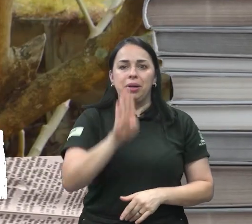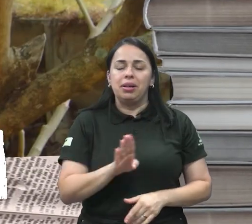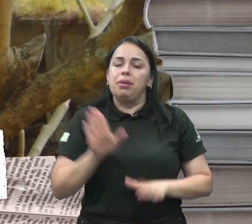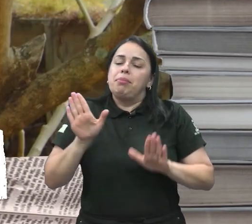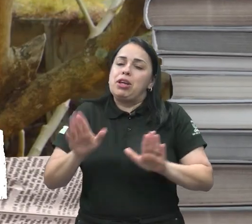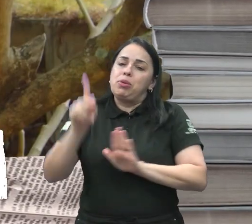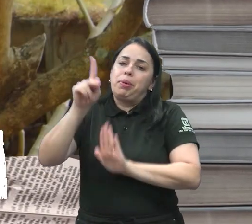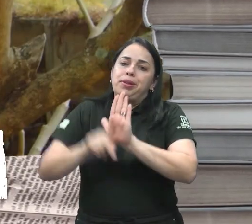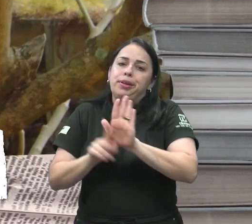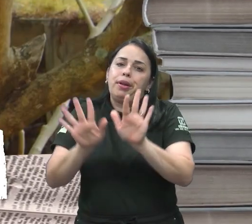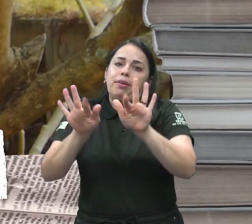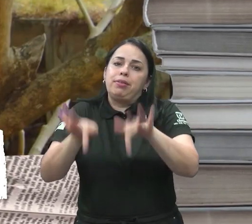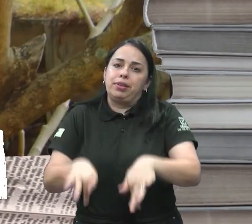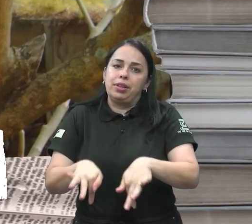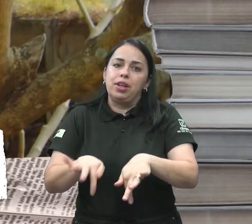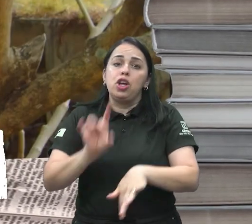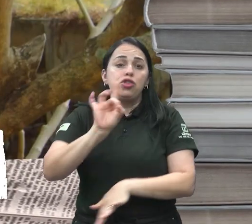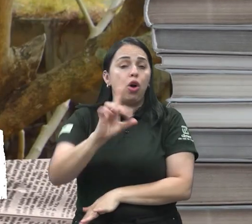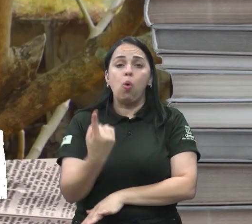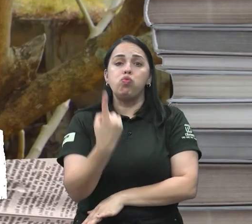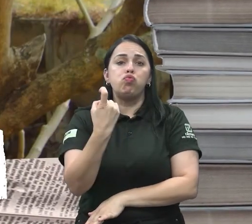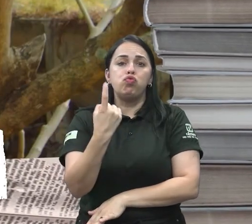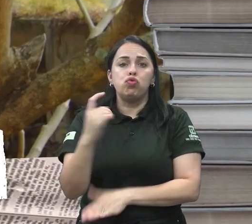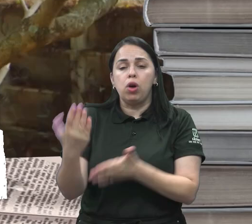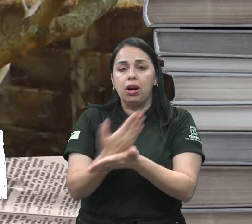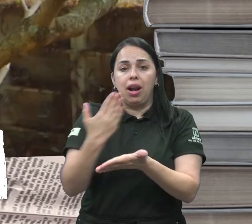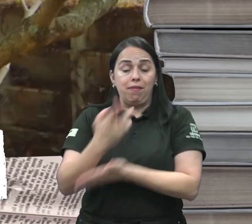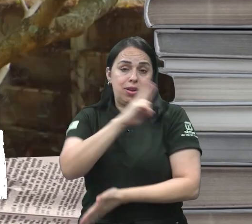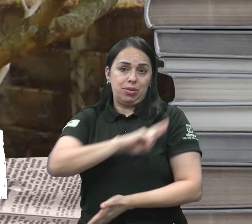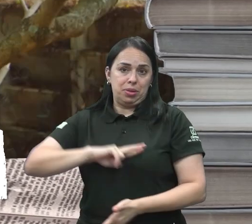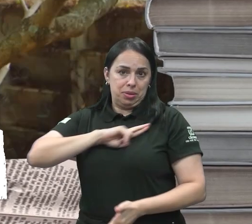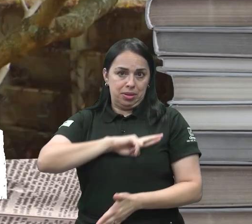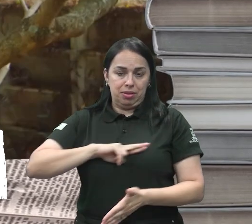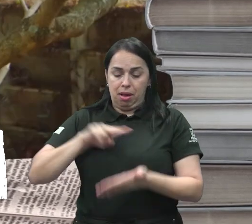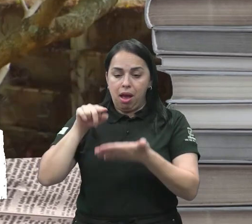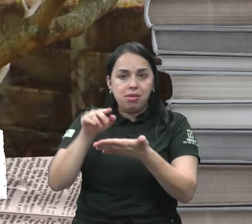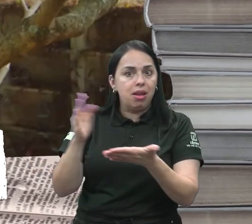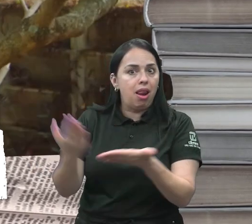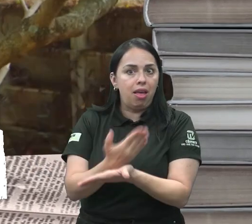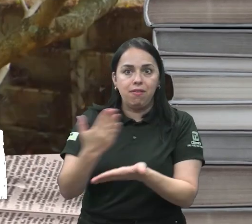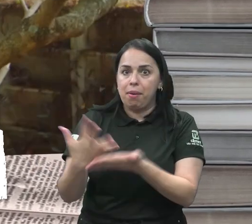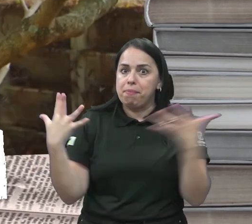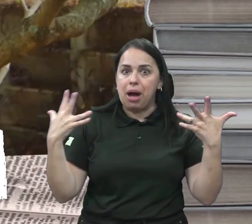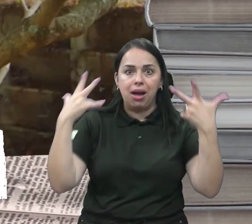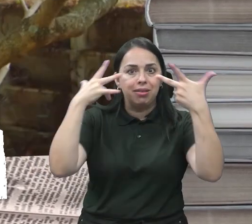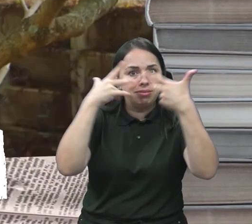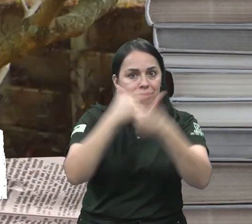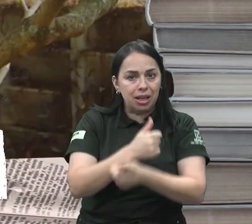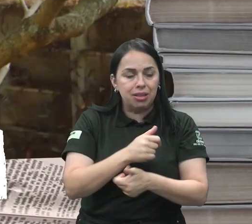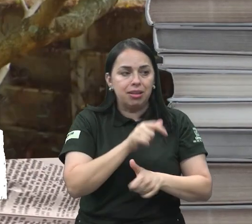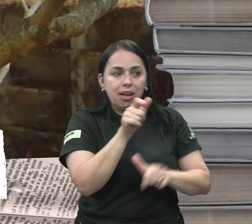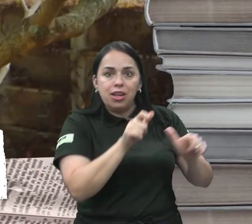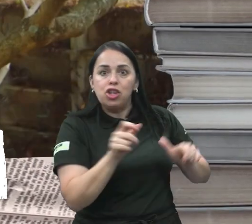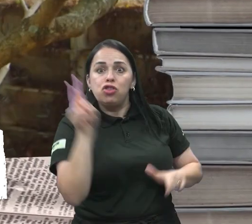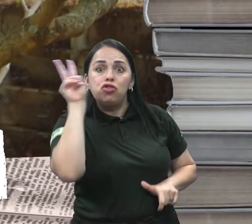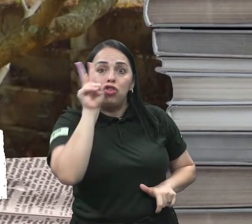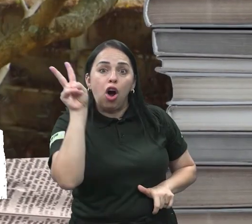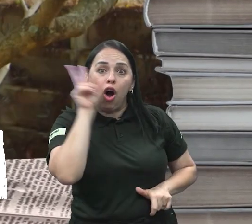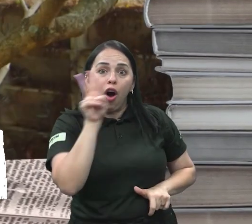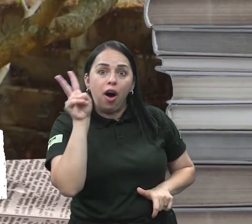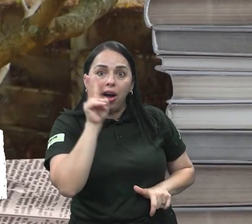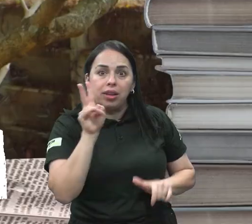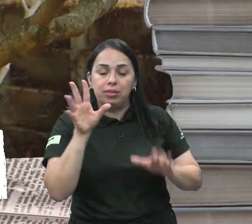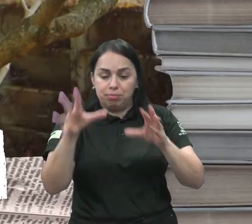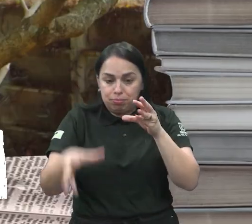projeto não foi para frente, restando apenas esse romance. Esse livro incrível é formado por várias histórias que